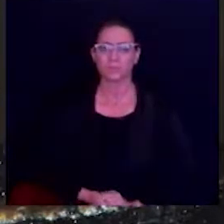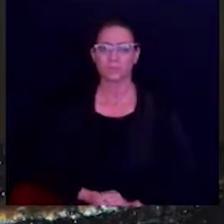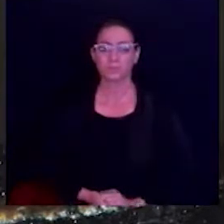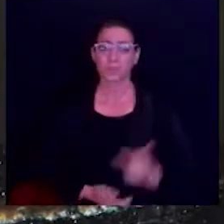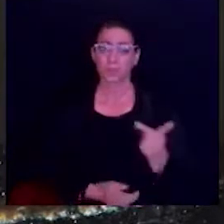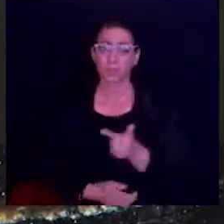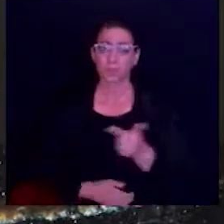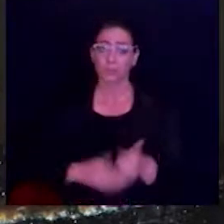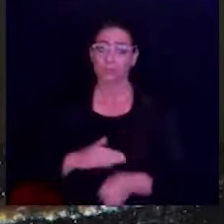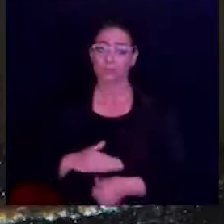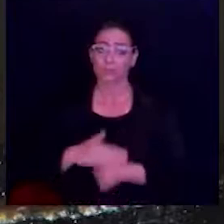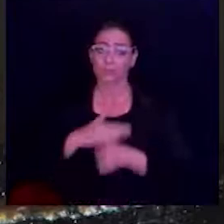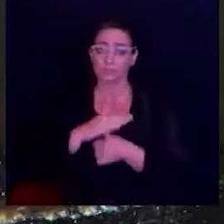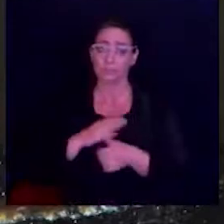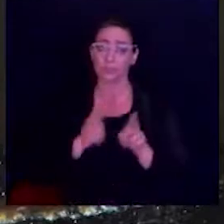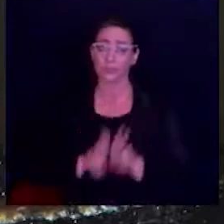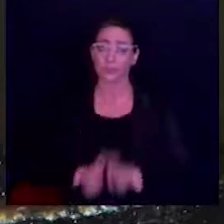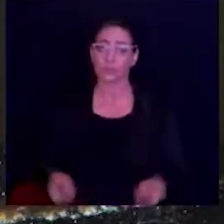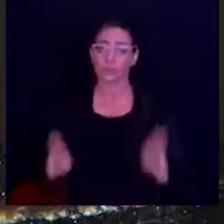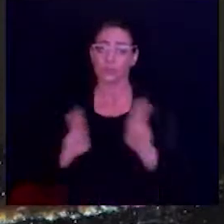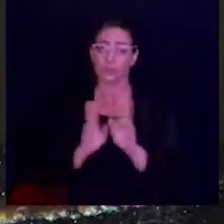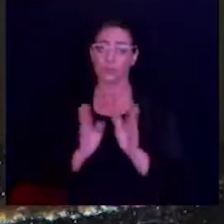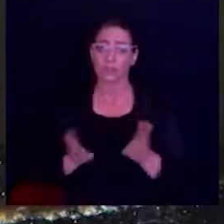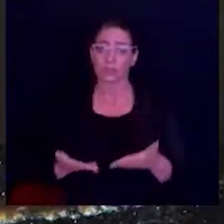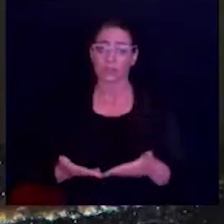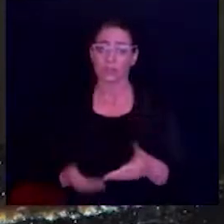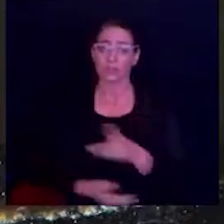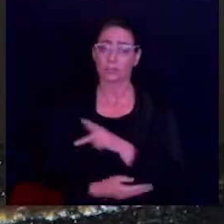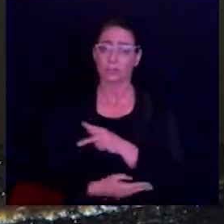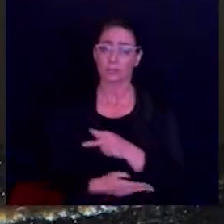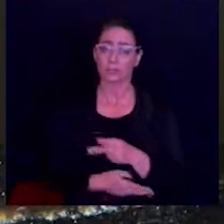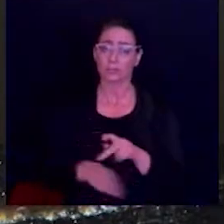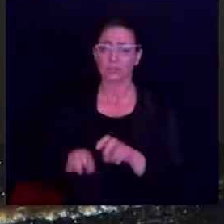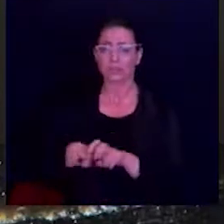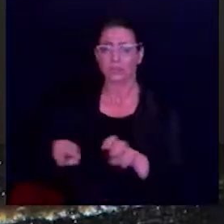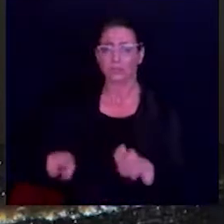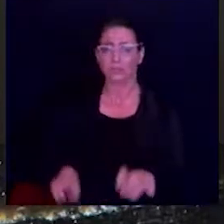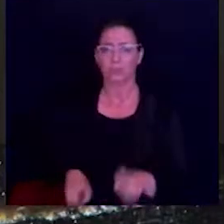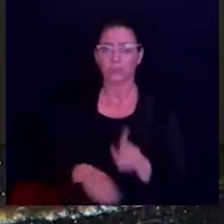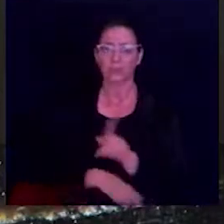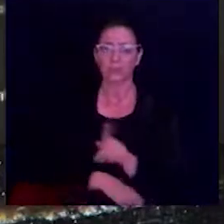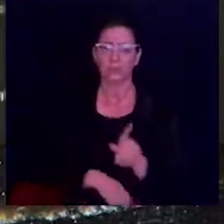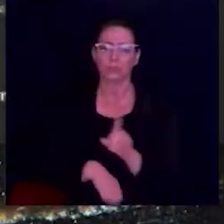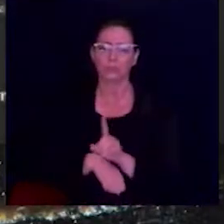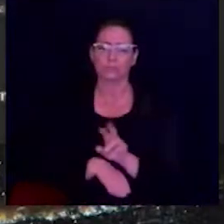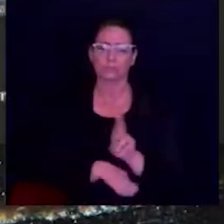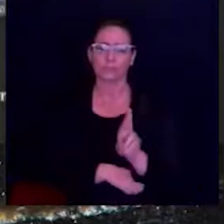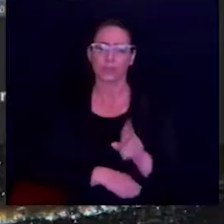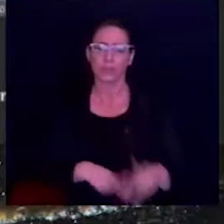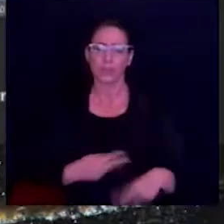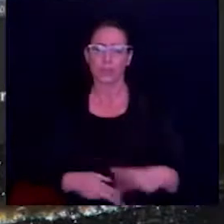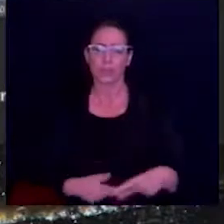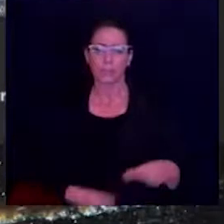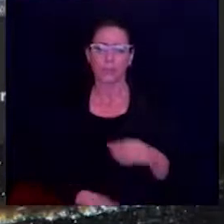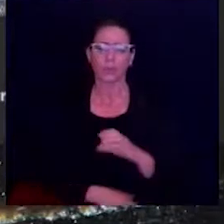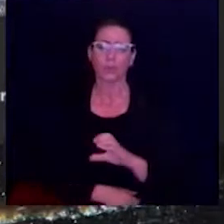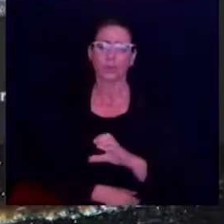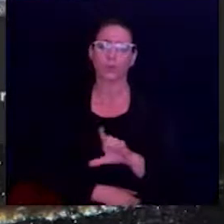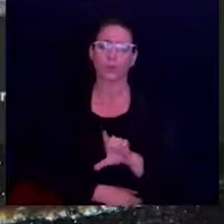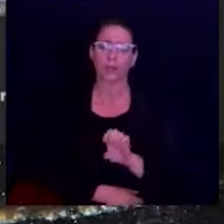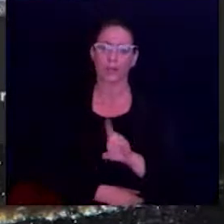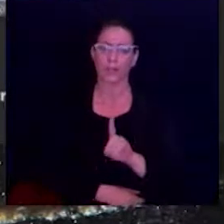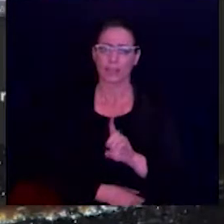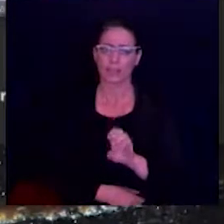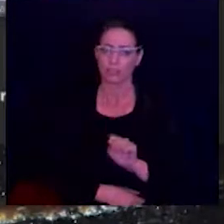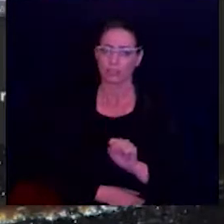O vice-reitor da Universidade La Salle e presidente de mesa, professor doutor Irmão Cledes Antônio Casagrande,